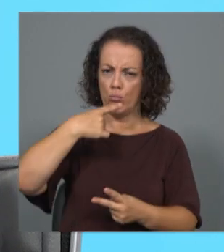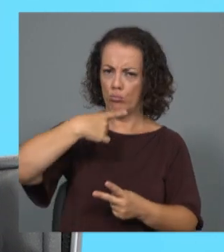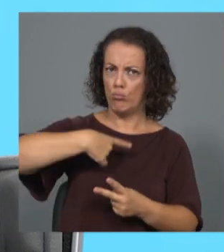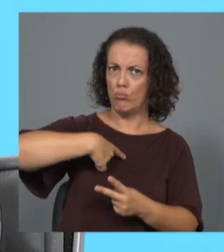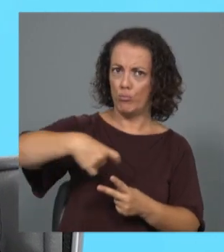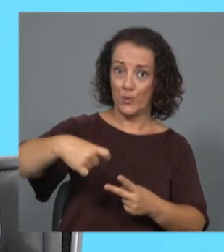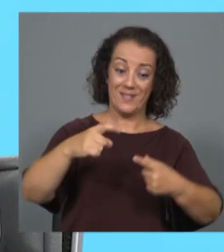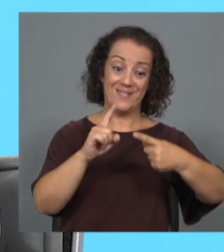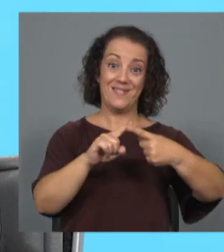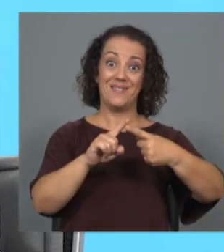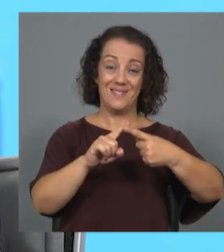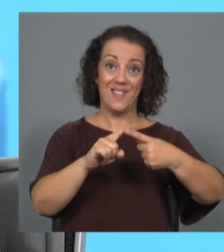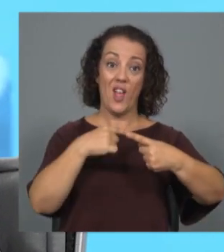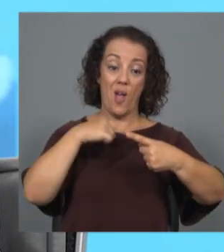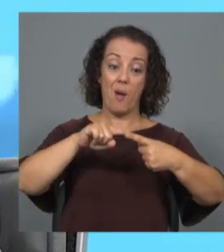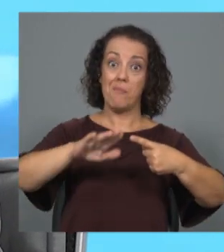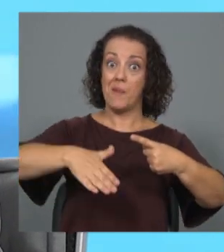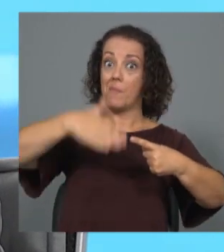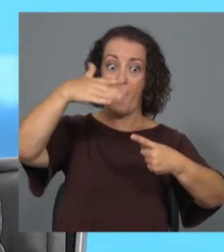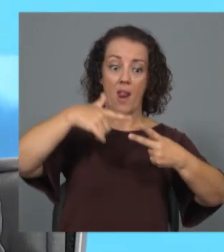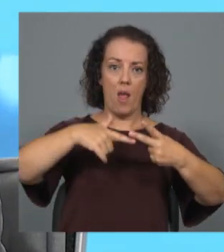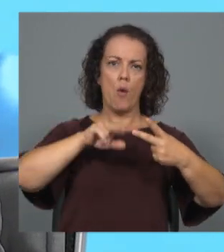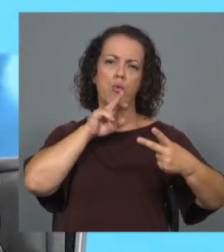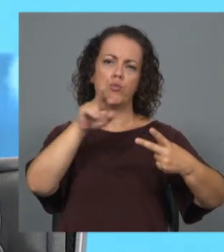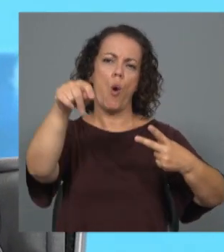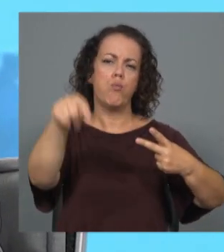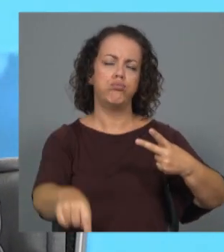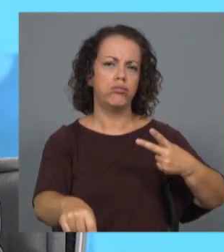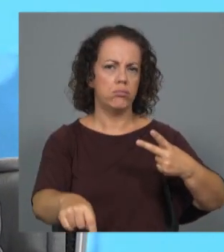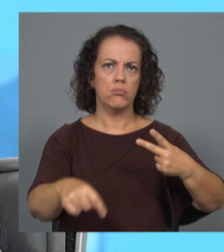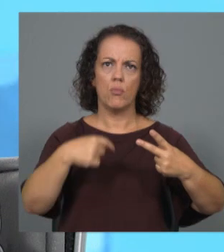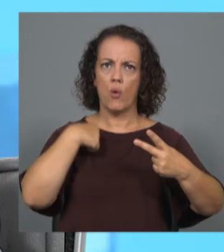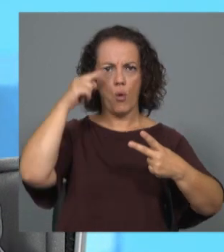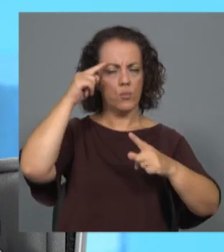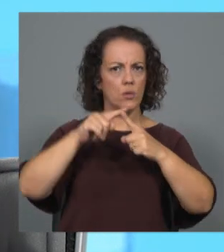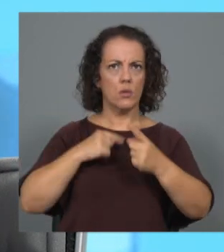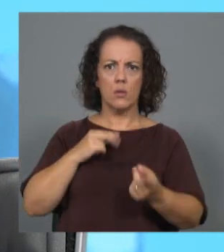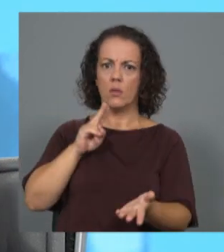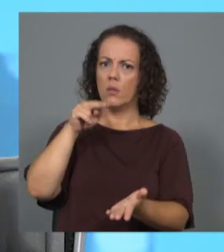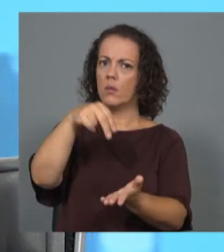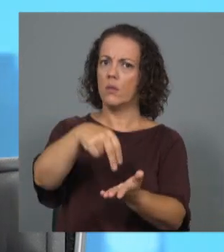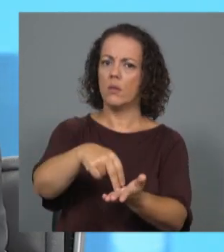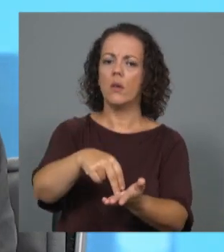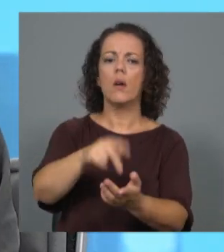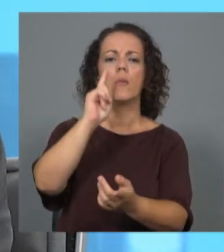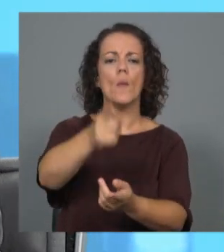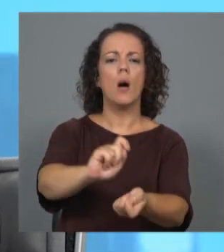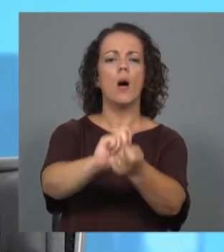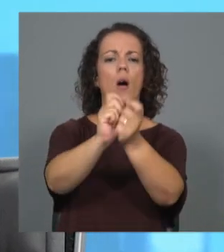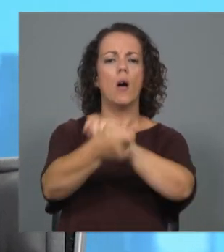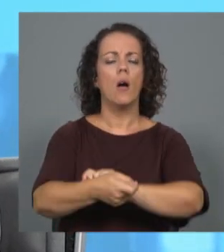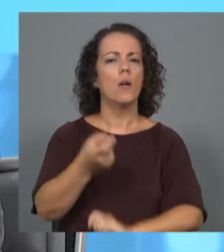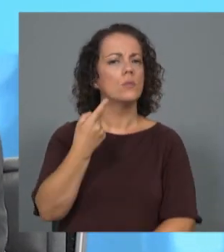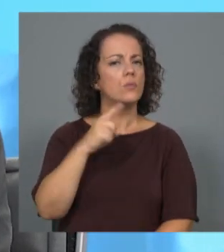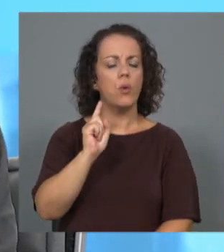imediatamente à segunda, antes de responder à primeira, dizendo que eu não estava para converter, eu estava para acompanhar. Este